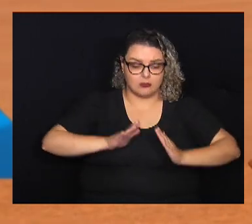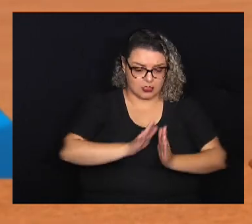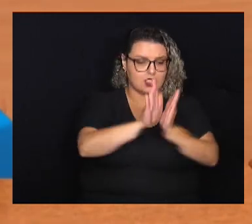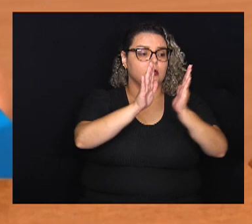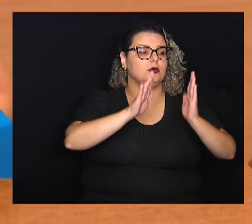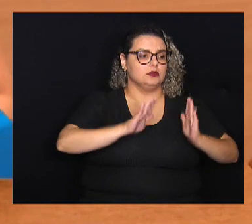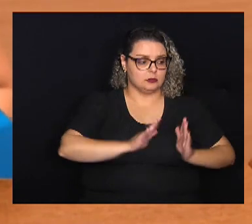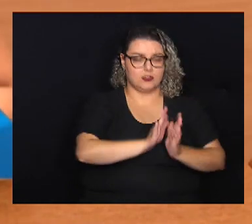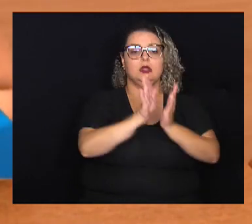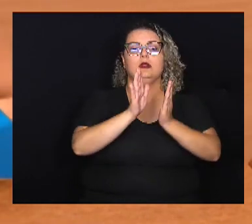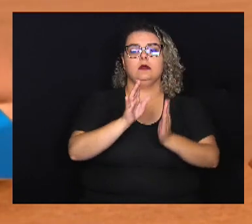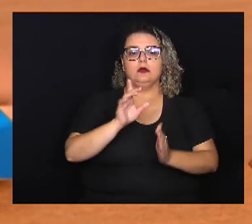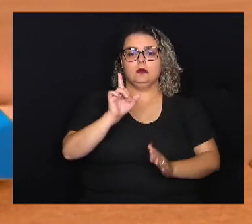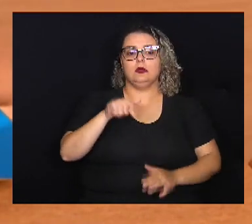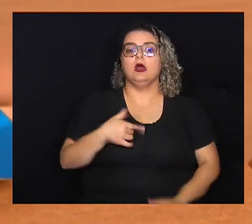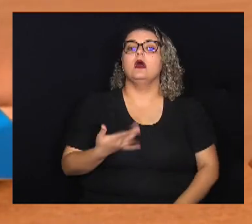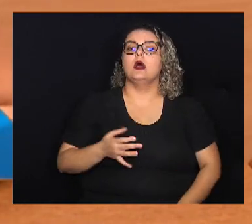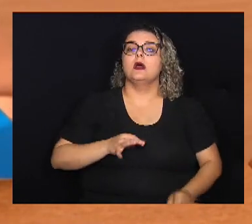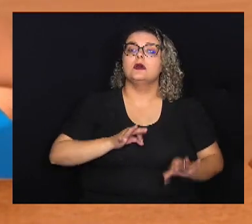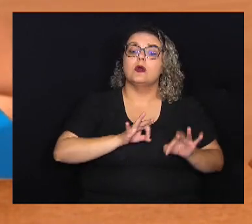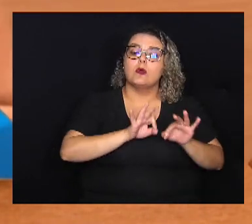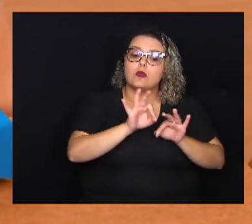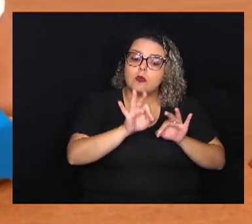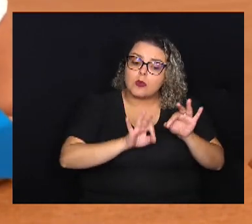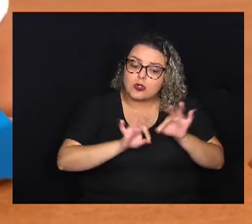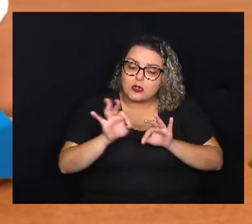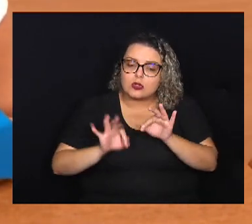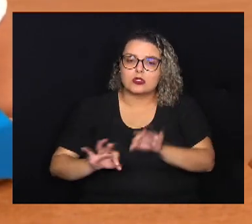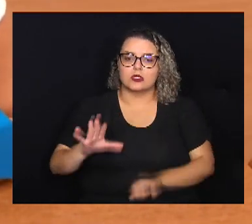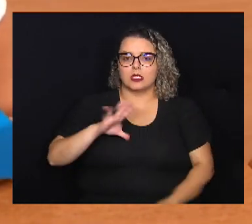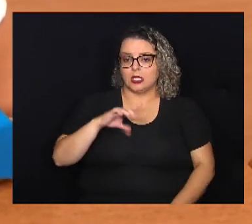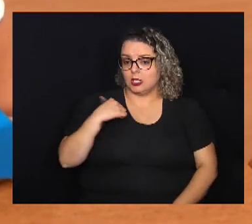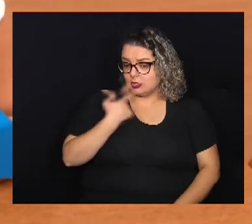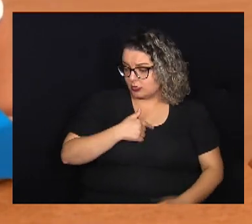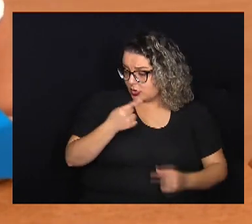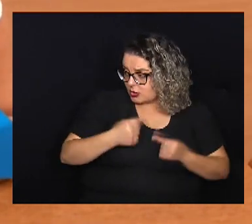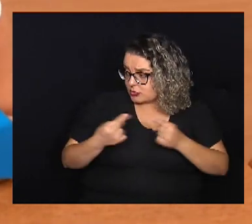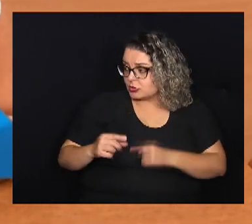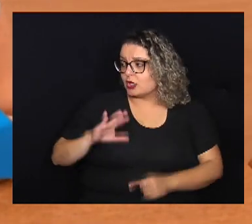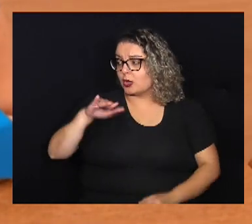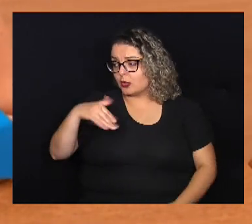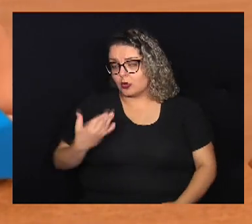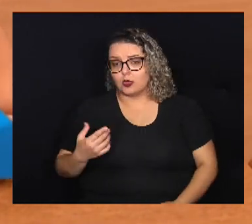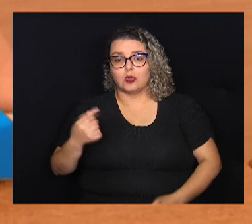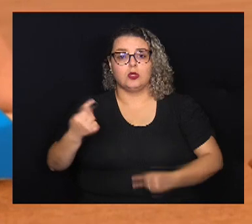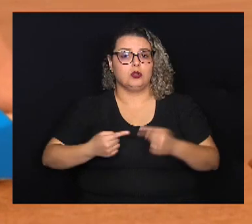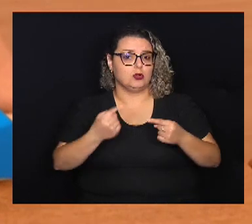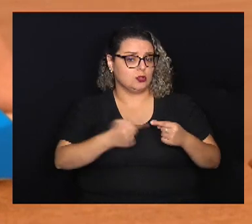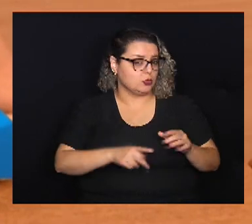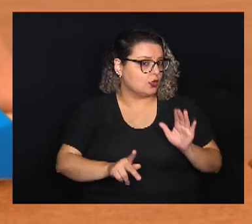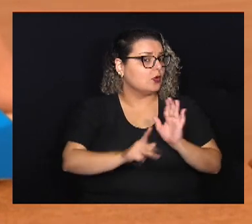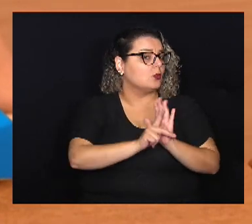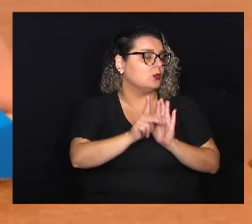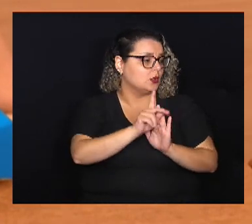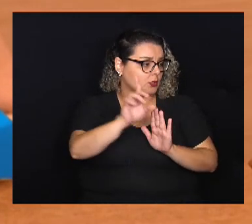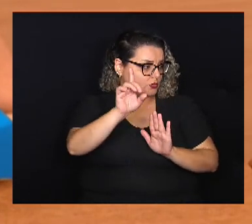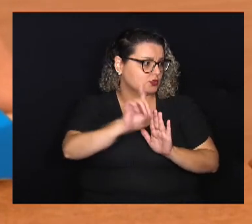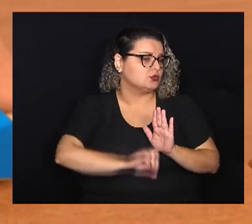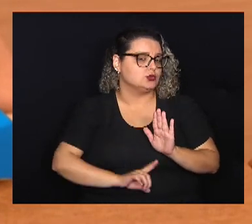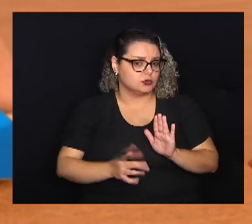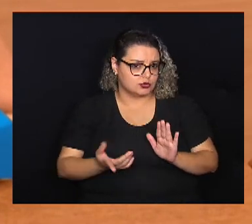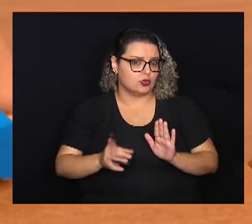efeitos de um projeto de cidade nós discutimos isso quando foi discutido o plano diretor em 2017